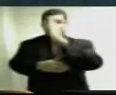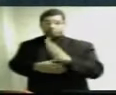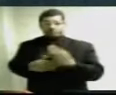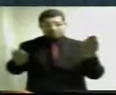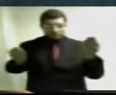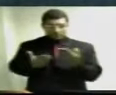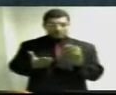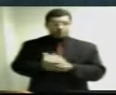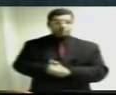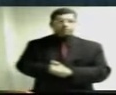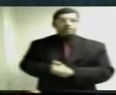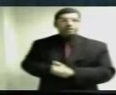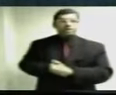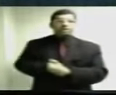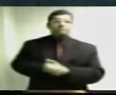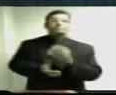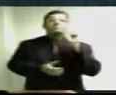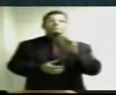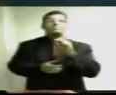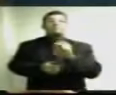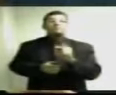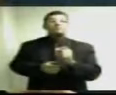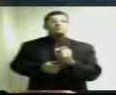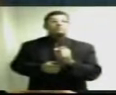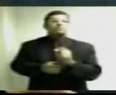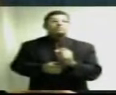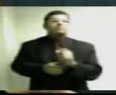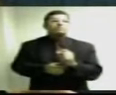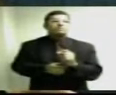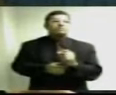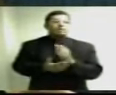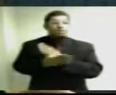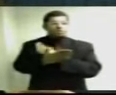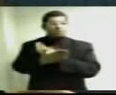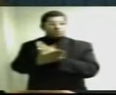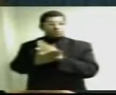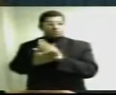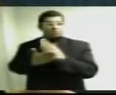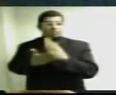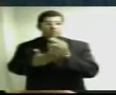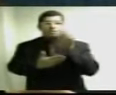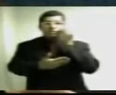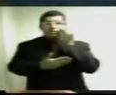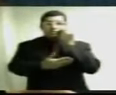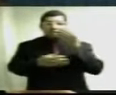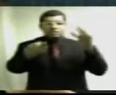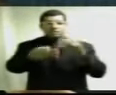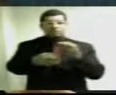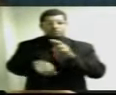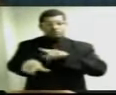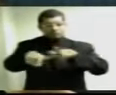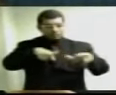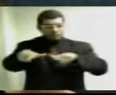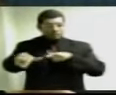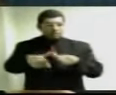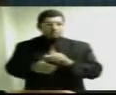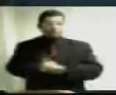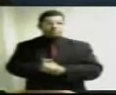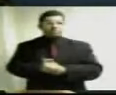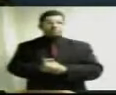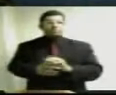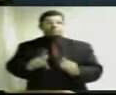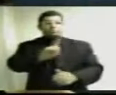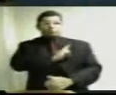país, em que a economia começa a dar sinais de certa retração,